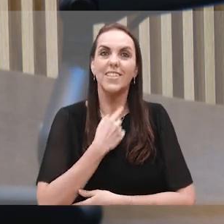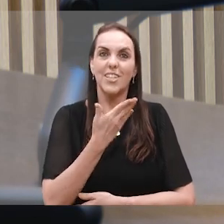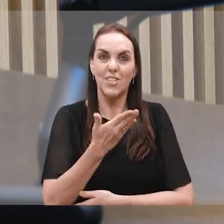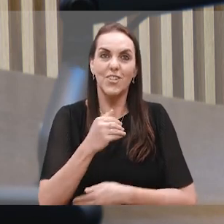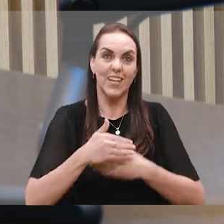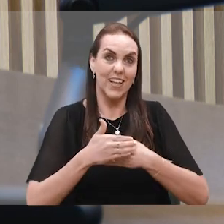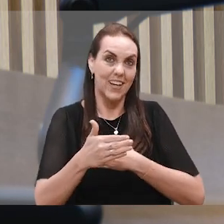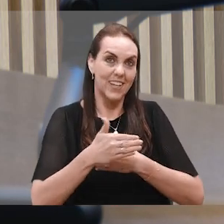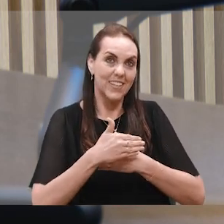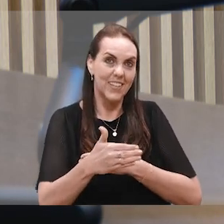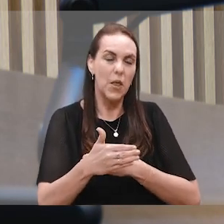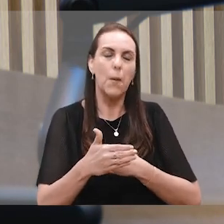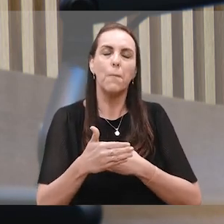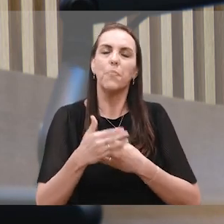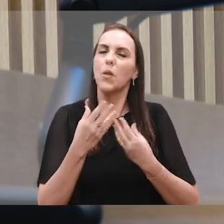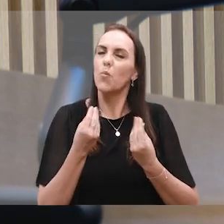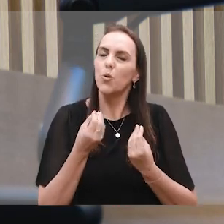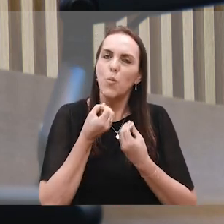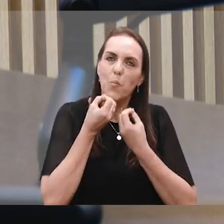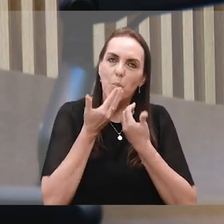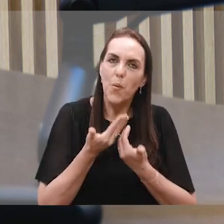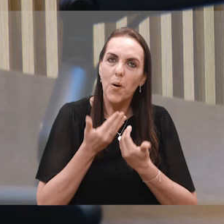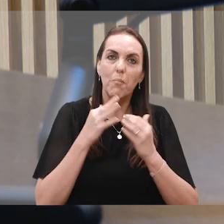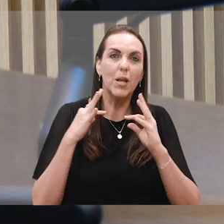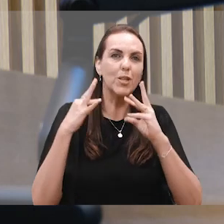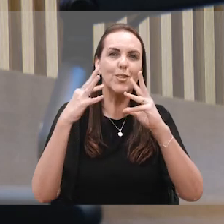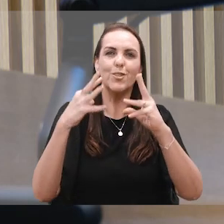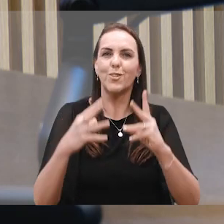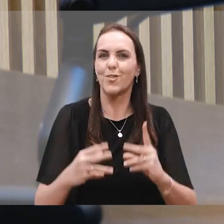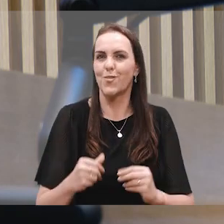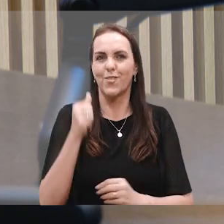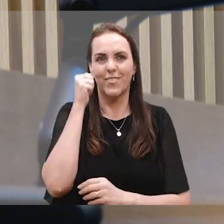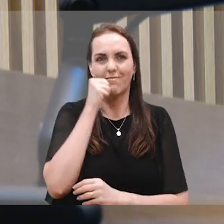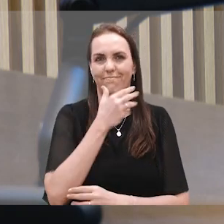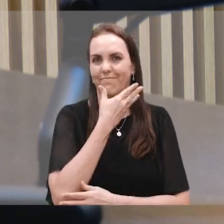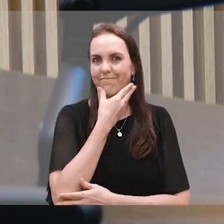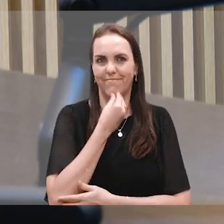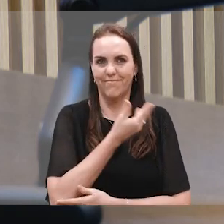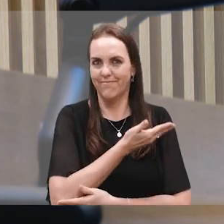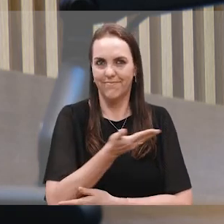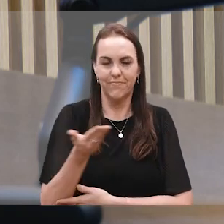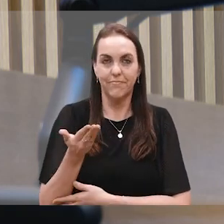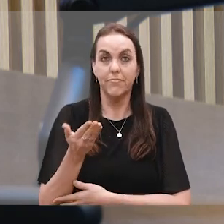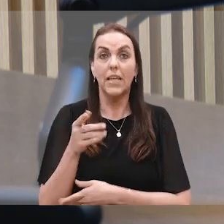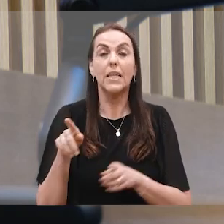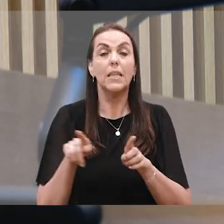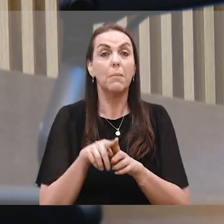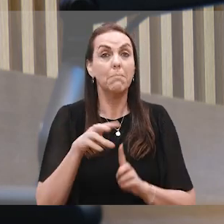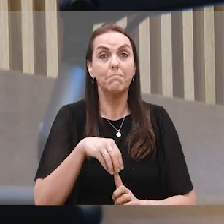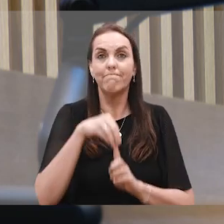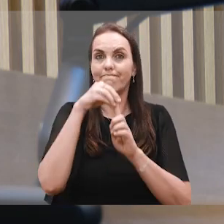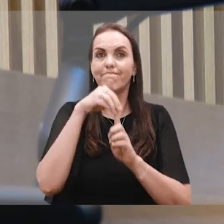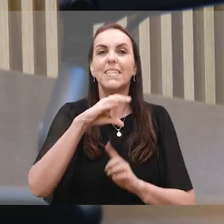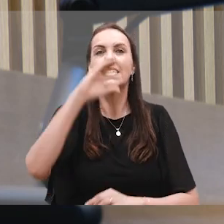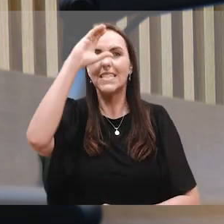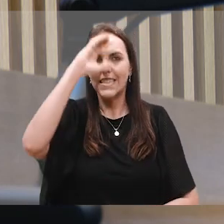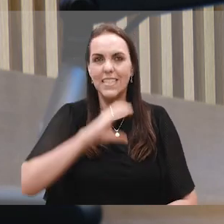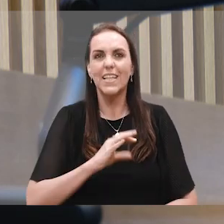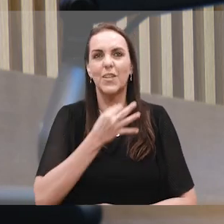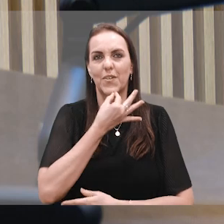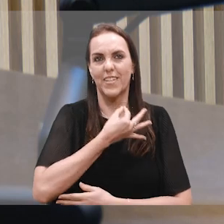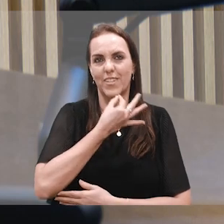que essa legislatura seja muito boa para todas e todos nós, mas principalmente para o cidadão, para a